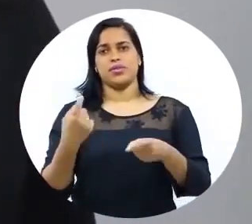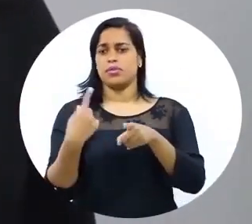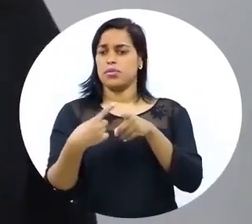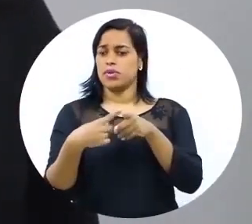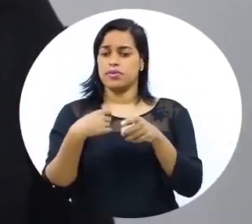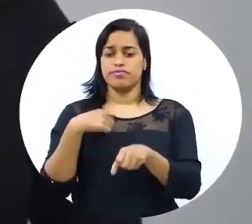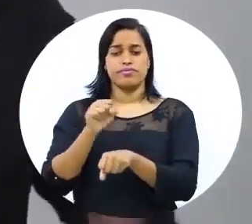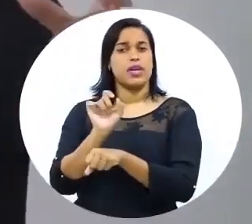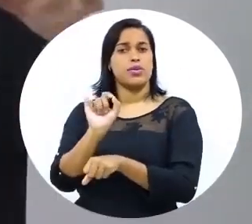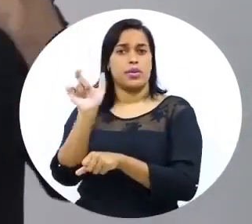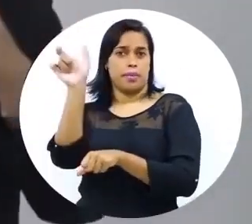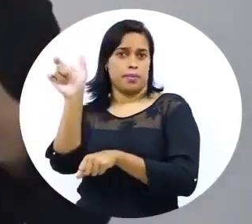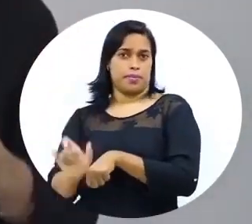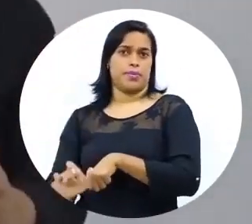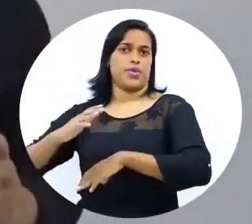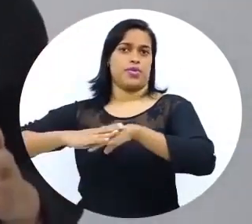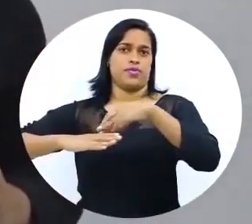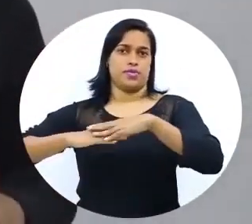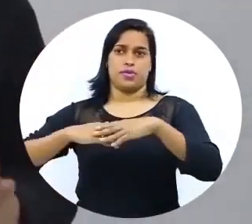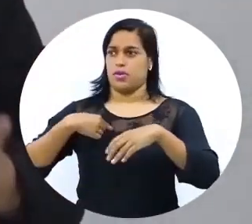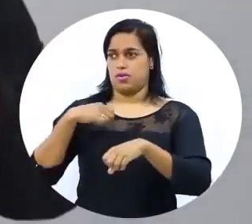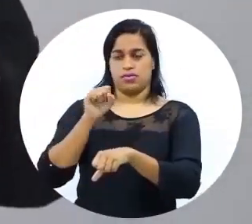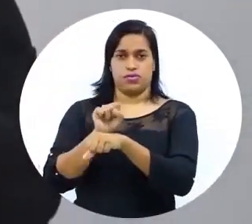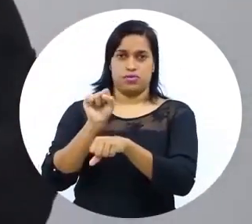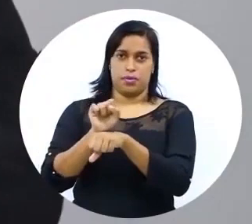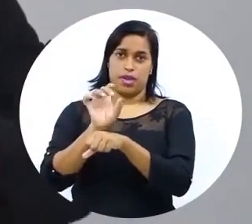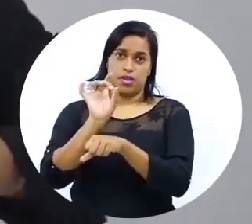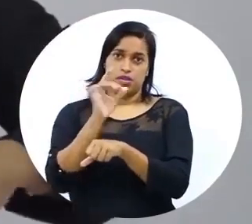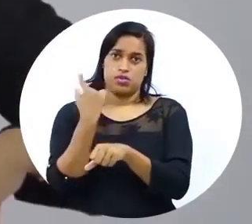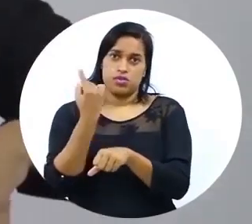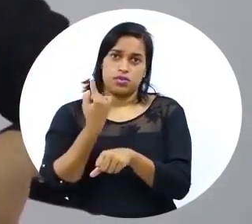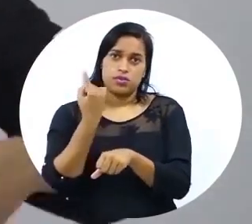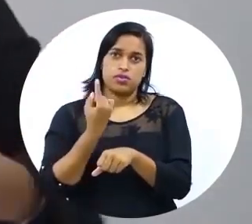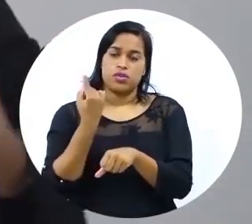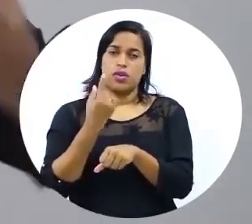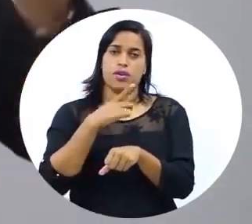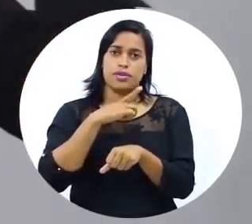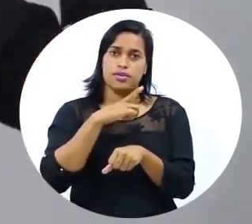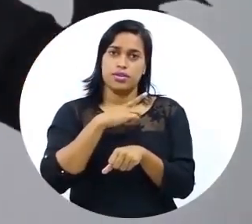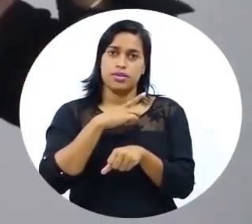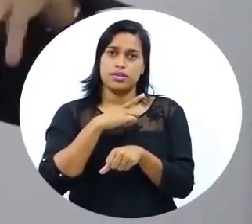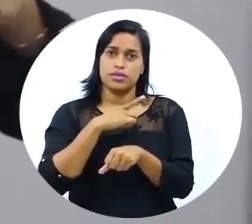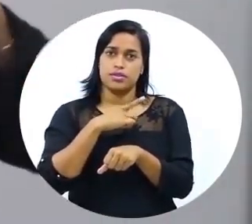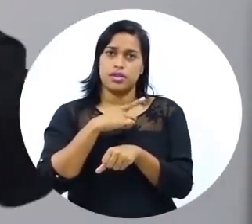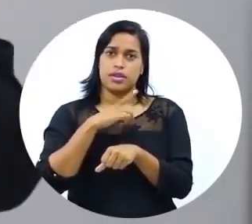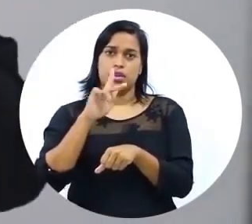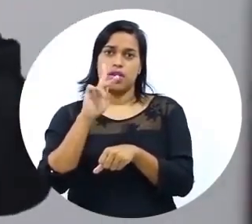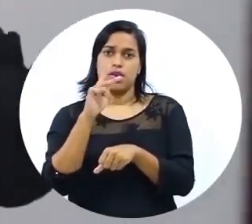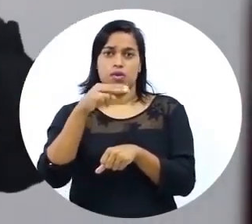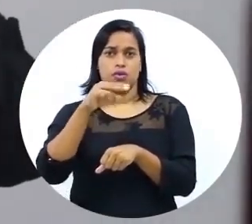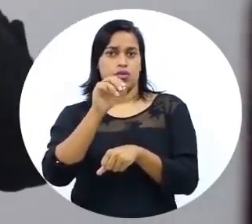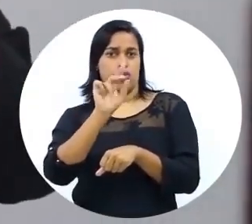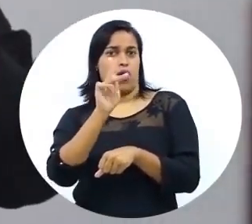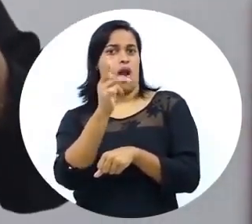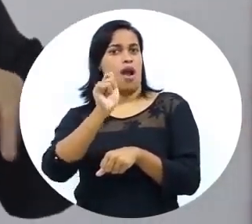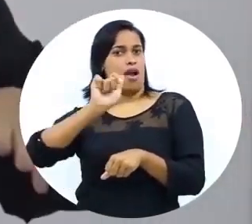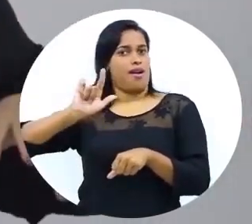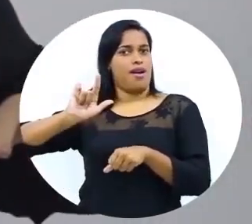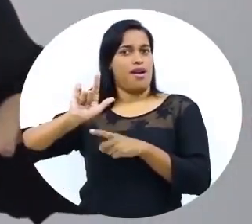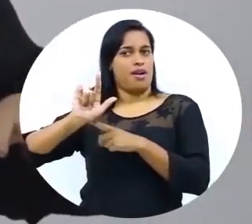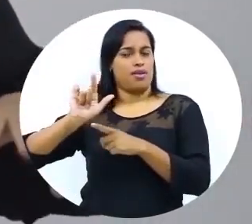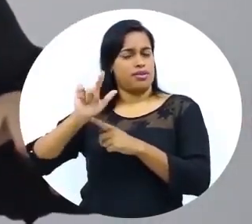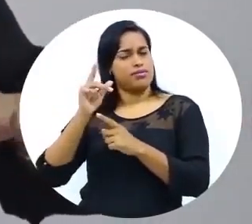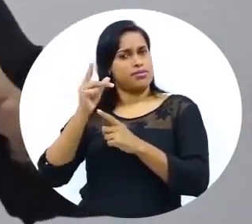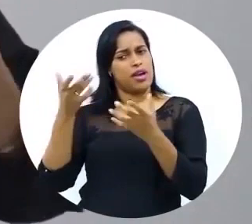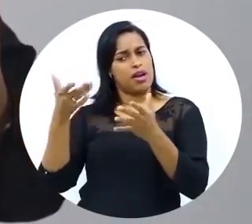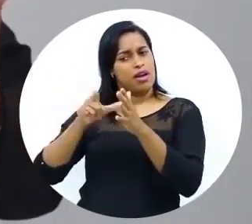espera de um profissional? A gente não espera hoje de um profissional apenas que ele tenha o know-how. Antigamente era muito comum a expressão,